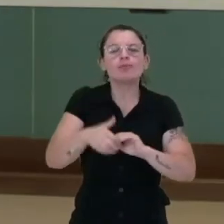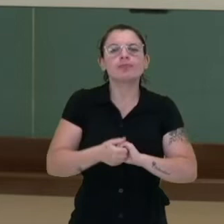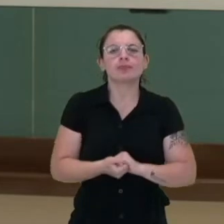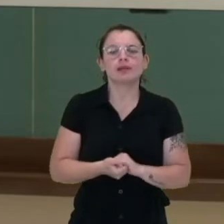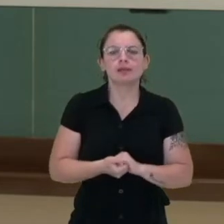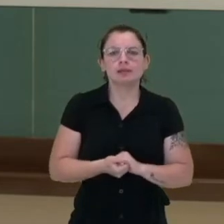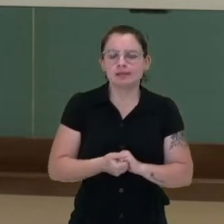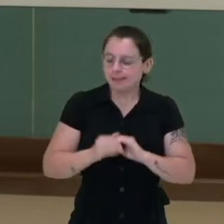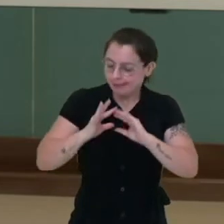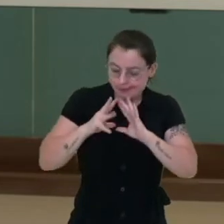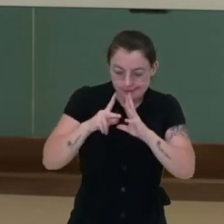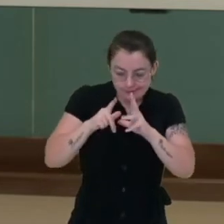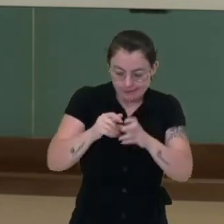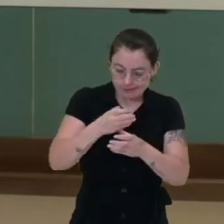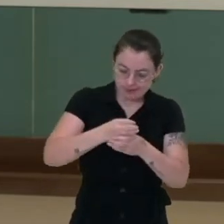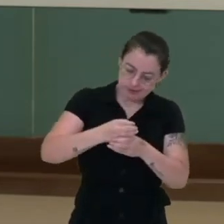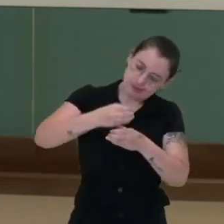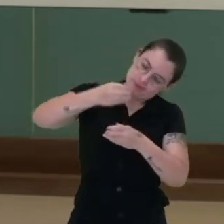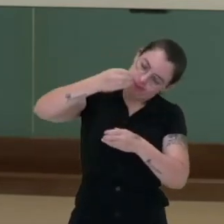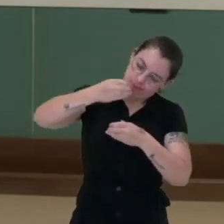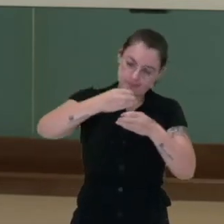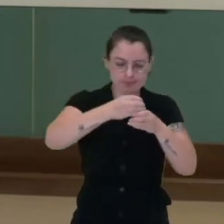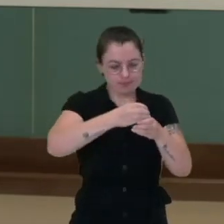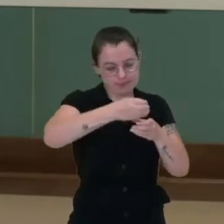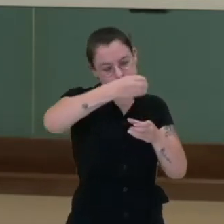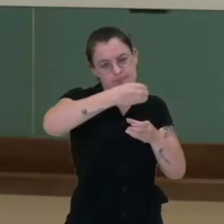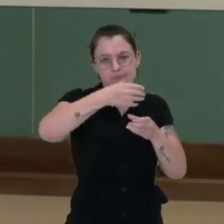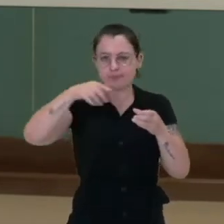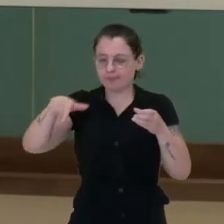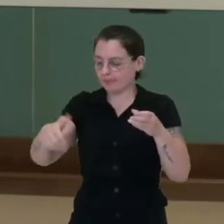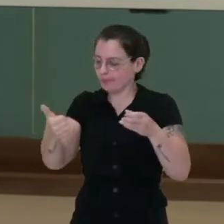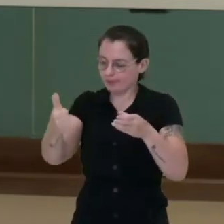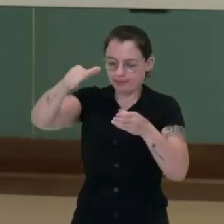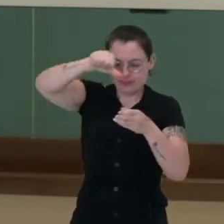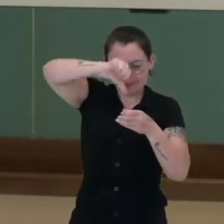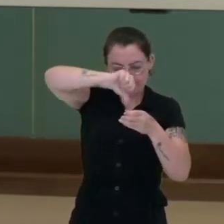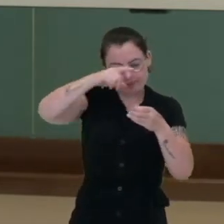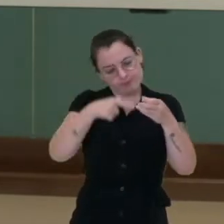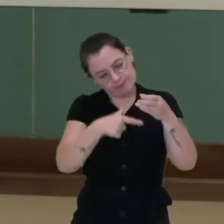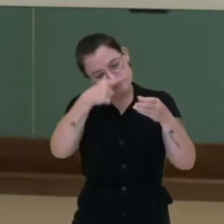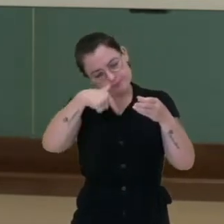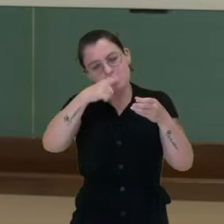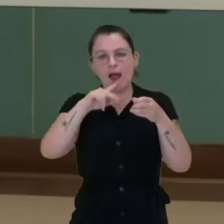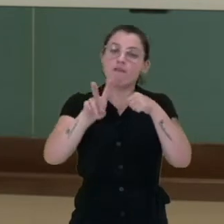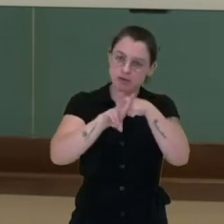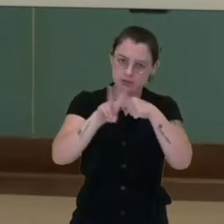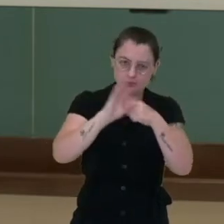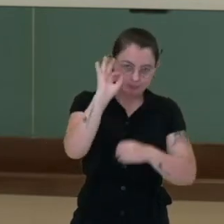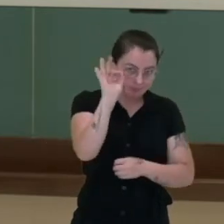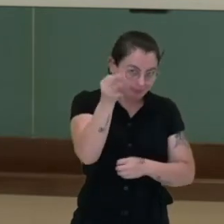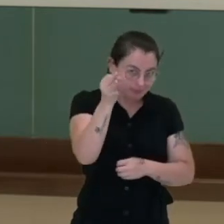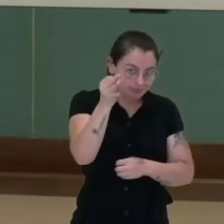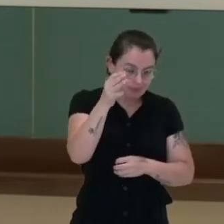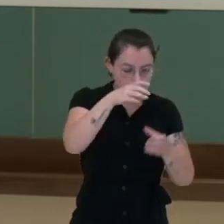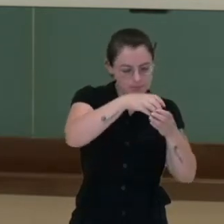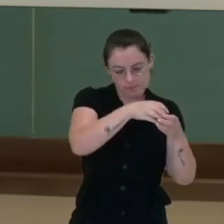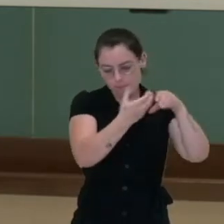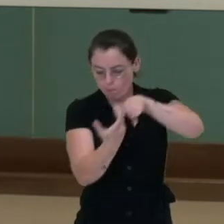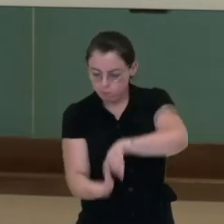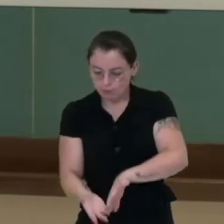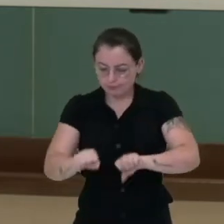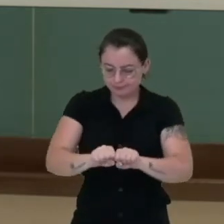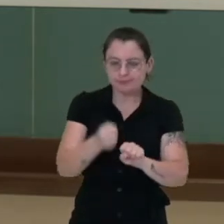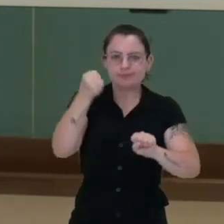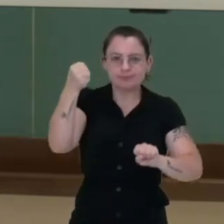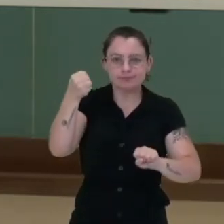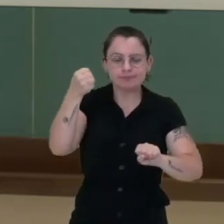Ele inteiro na sua mão para você colocar o suco e beber, ele é feito de vidro. Quando ele caiu no chão